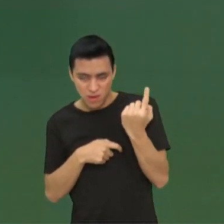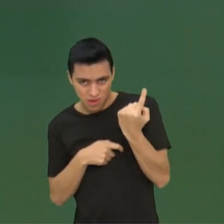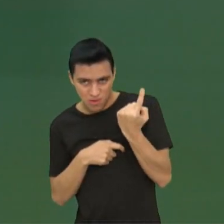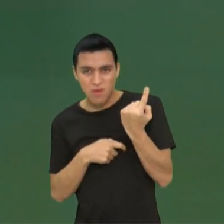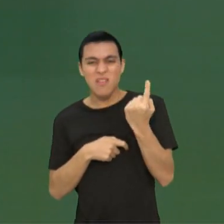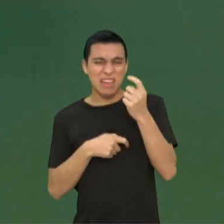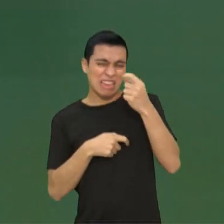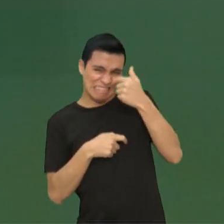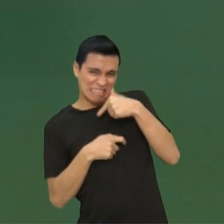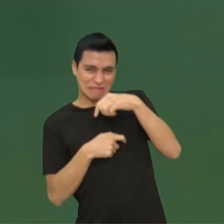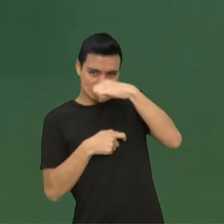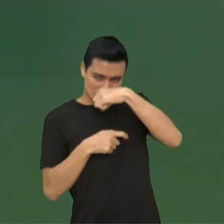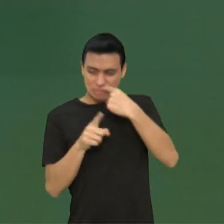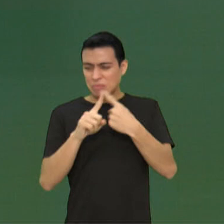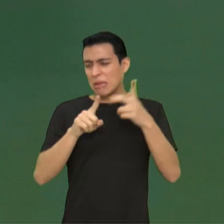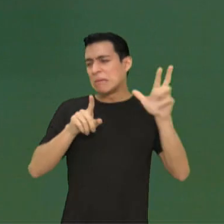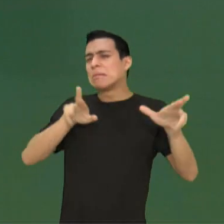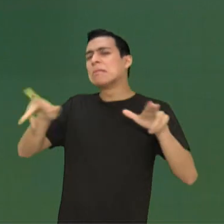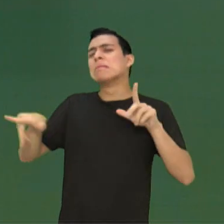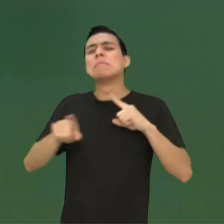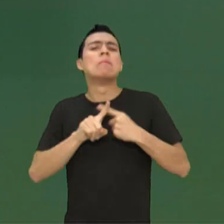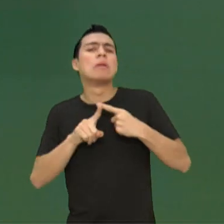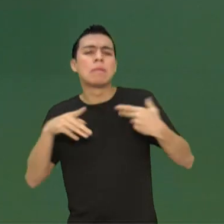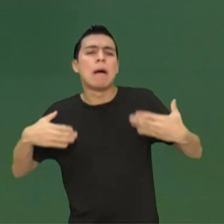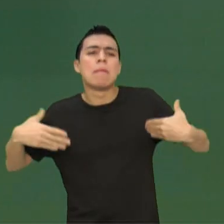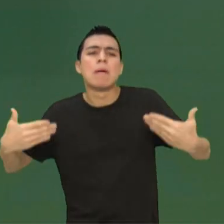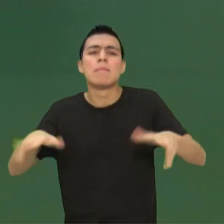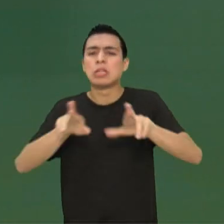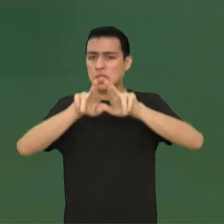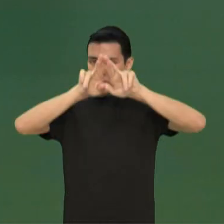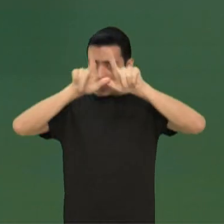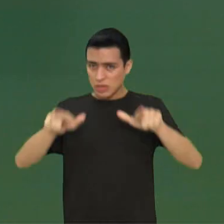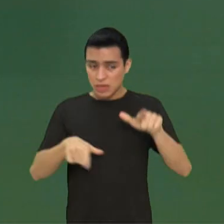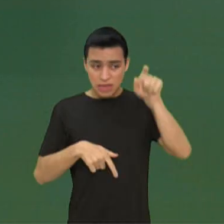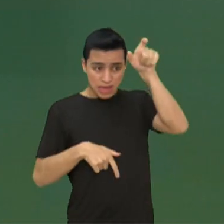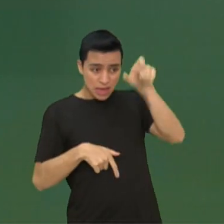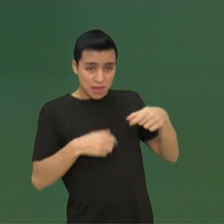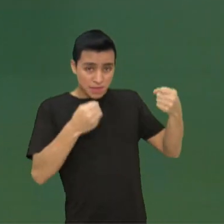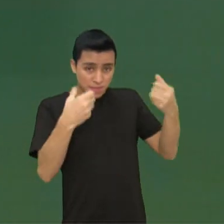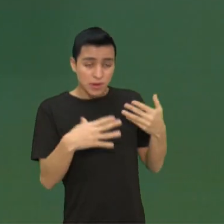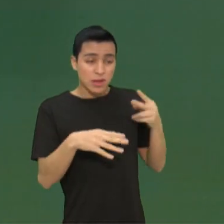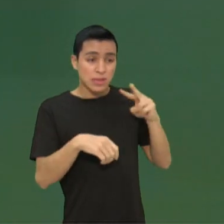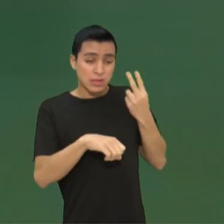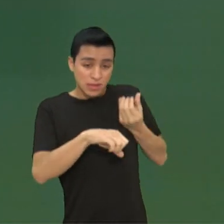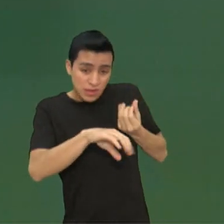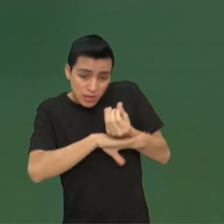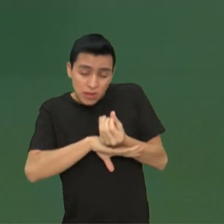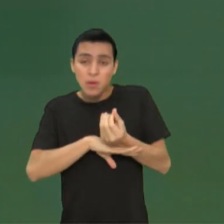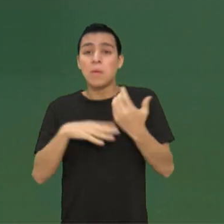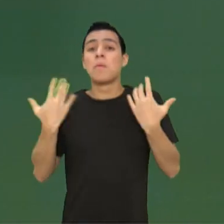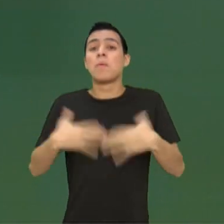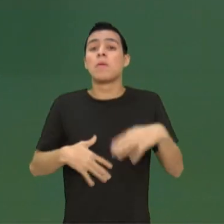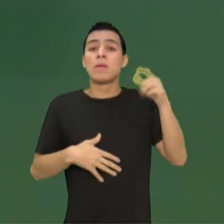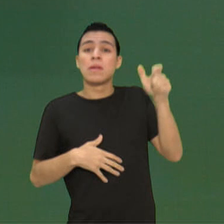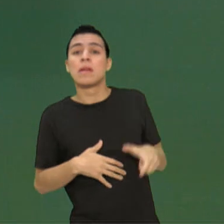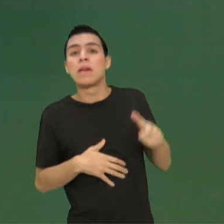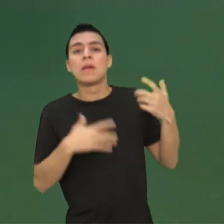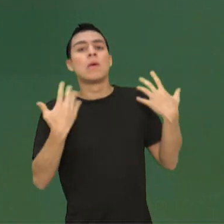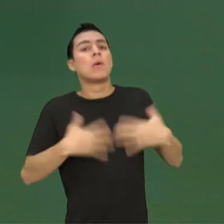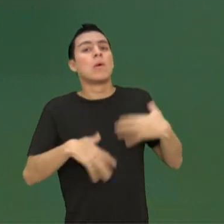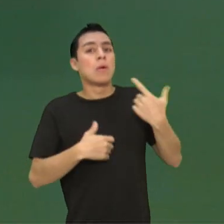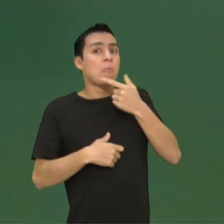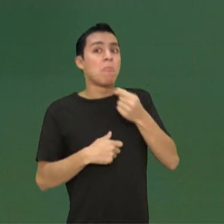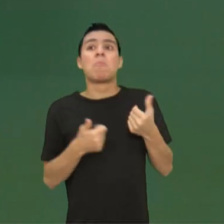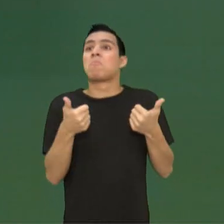por que essas diferenças? E o que ele está dizendo aqui como segundo semestre, nossa, ele é um cara